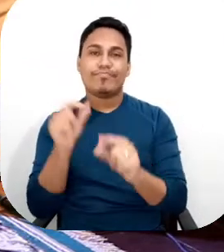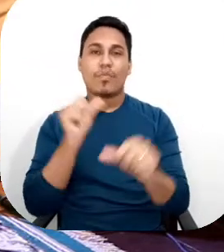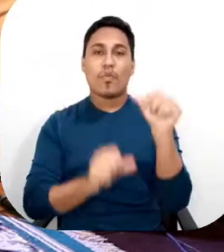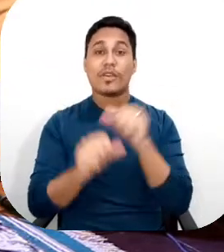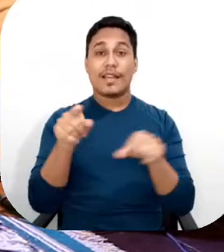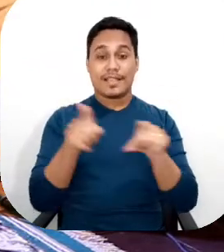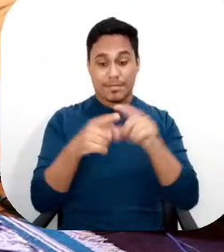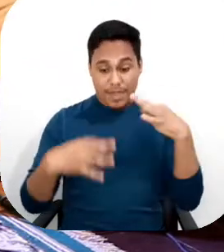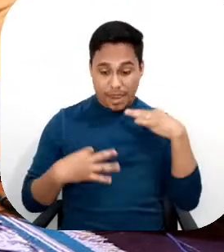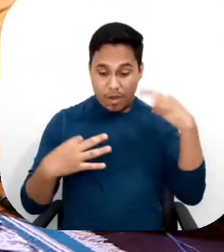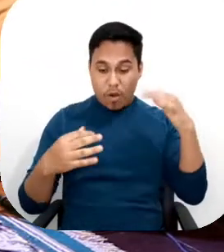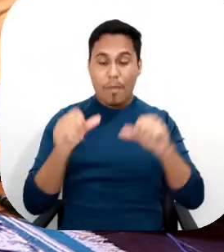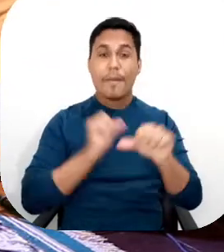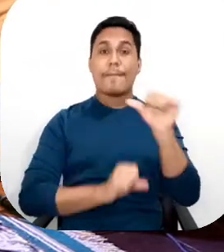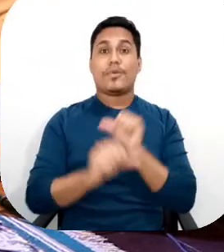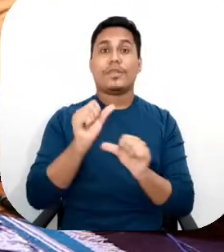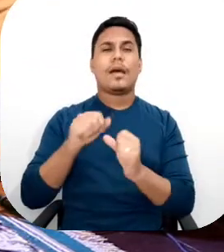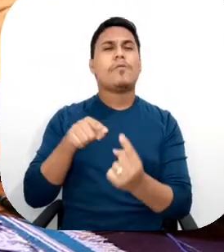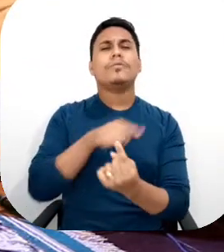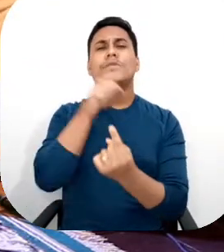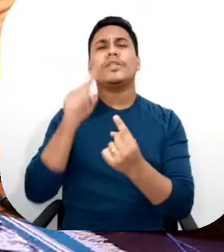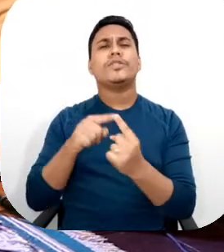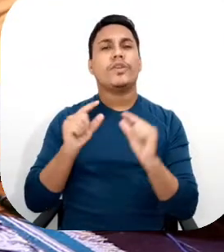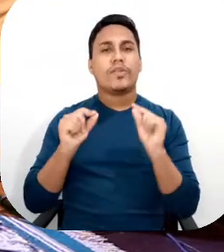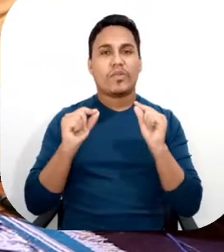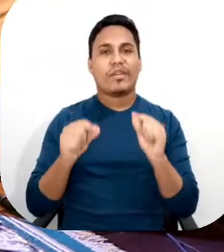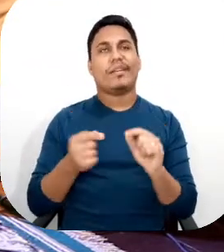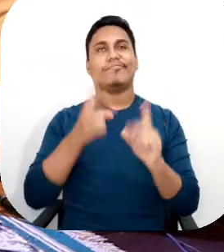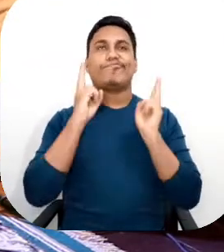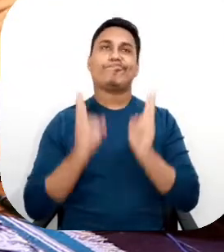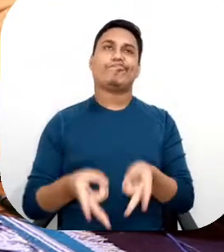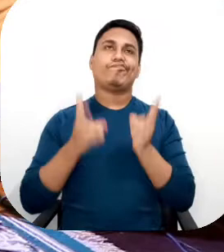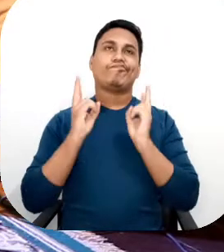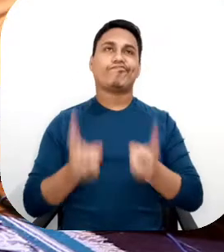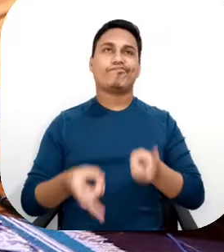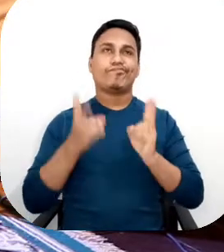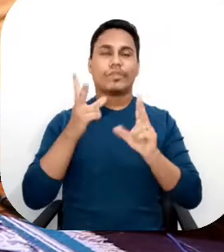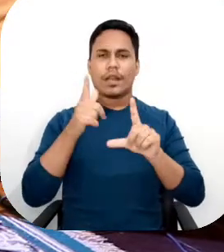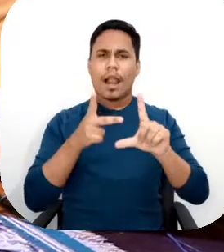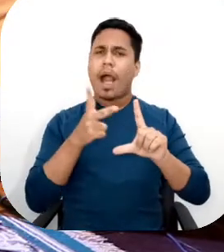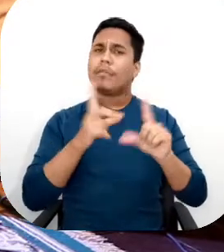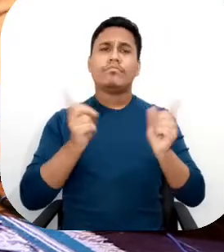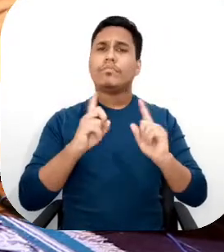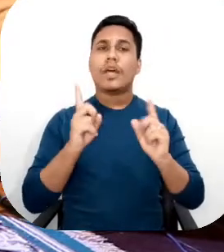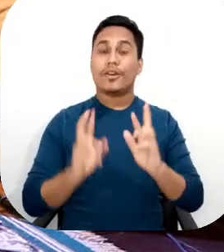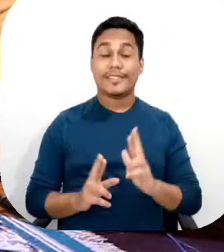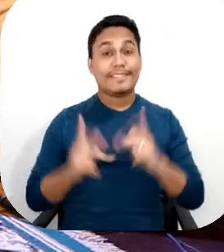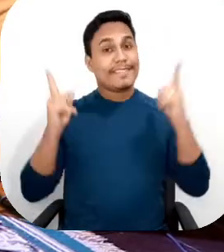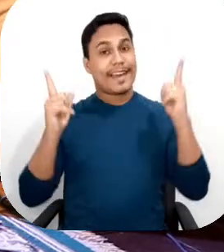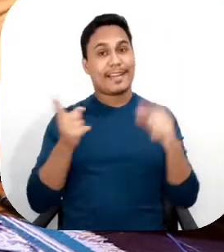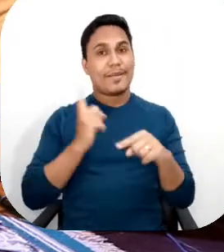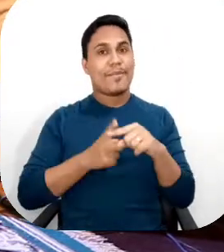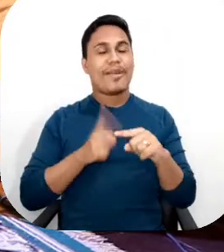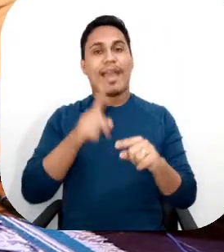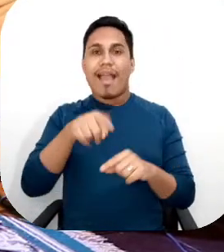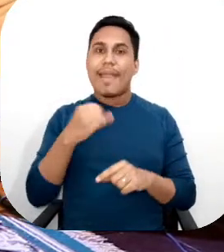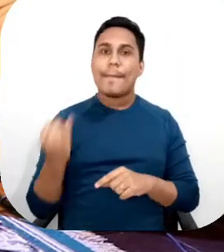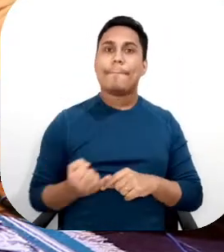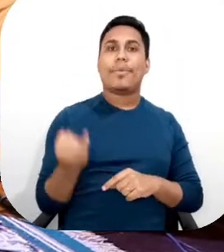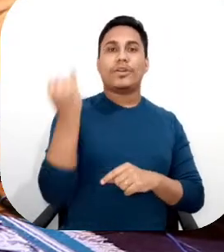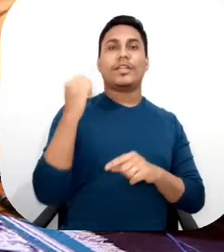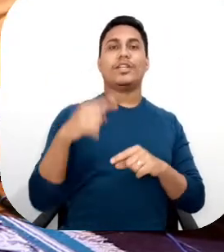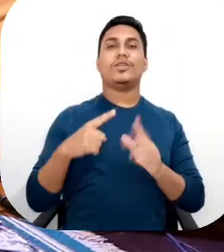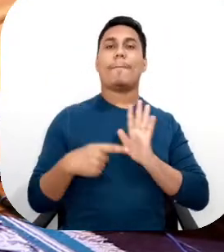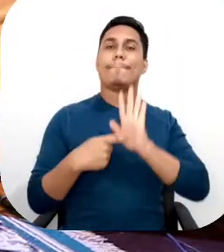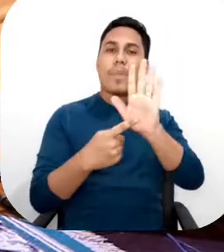mudar figurino, que é exatamente para que não seja tão repetitiva essa questão da live, né? Apesar de ser um momento muito importante, porque a gente